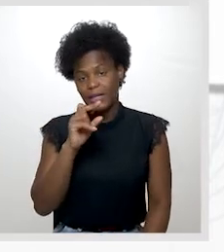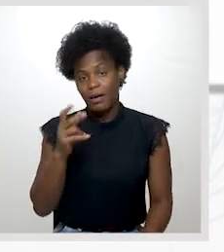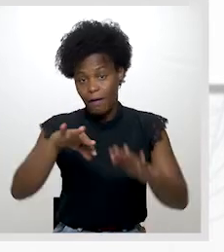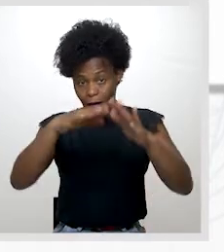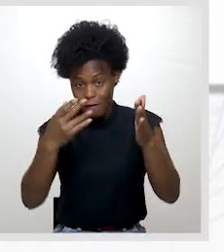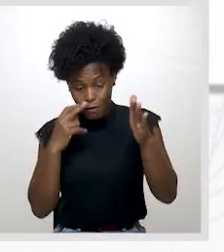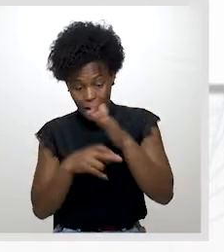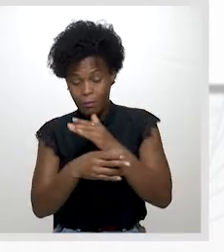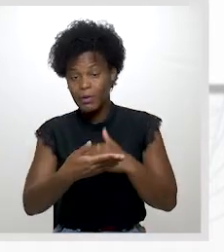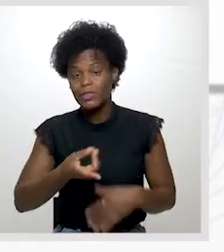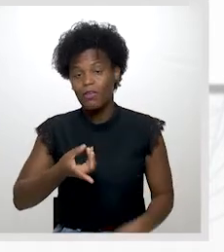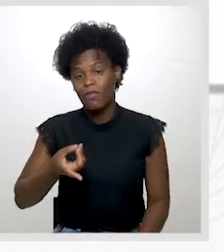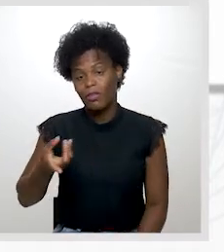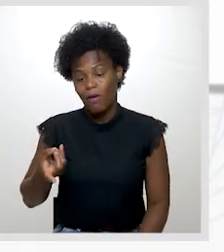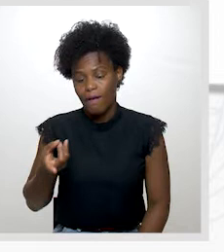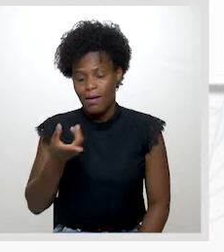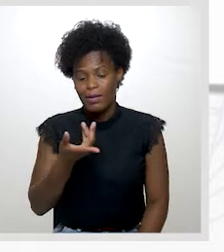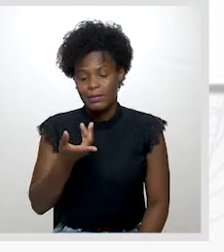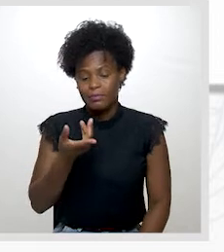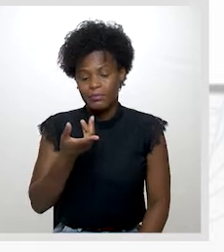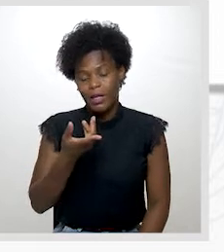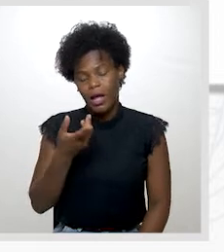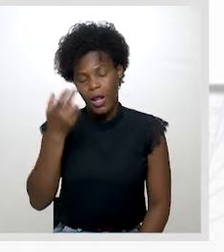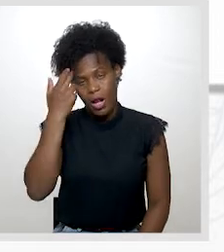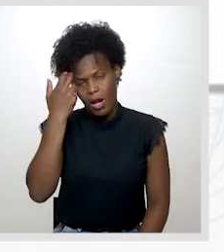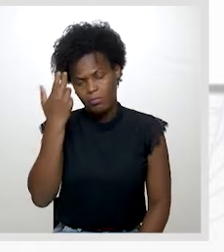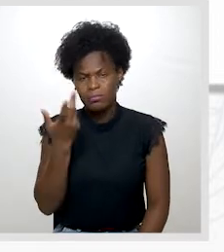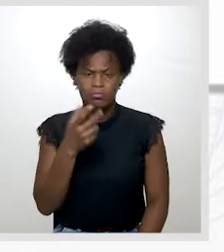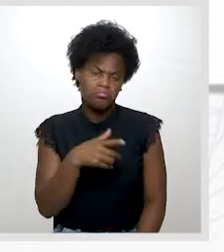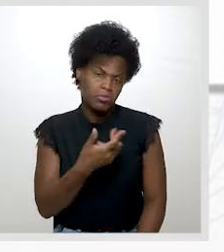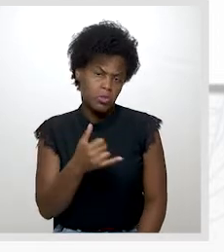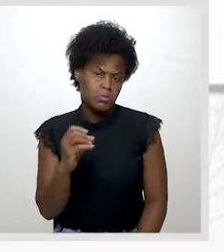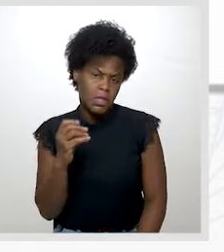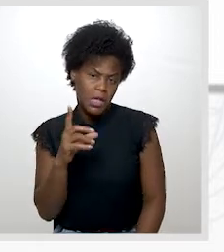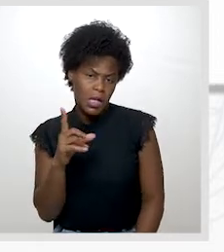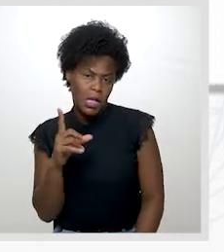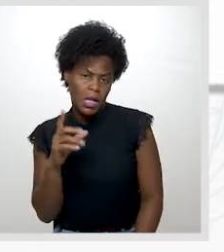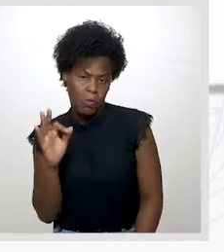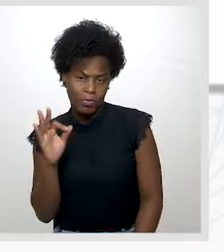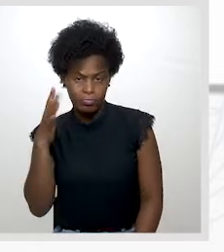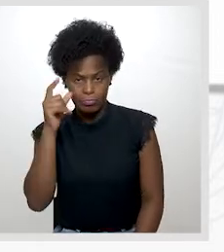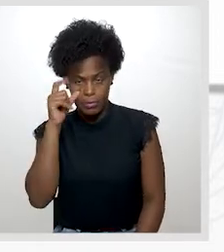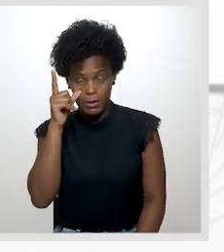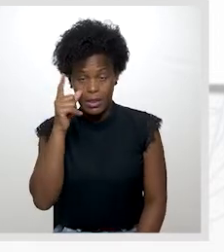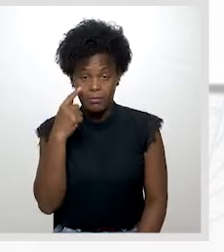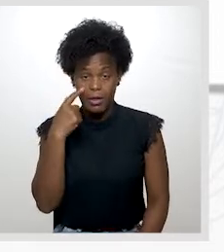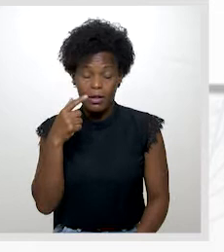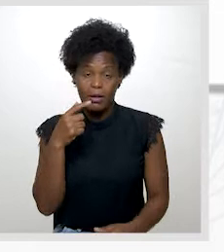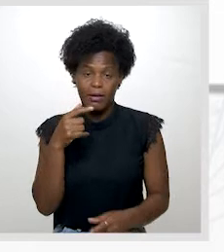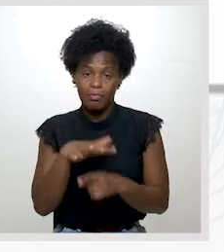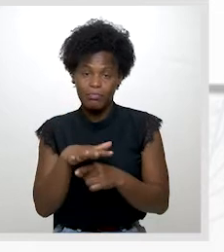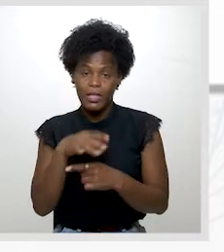de 1999, Ensaio sobre a Lucidez, de 2004, As Intermitências da Morte,